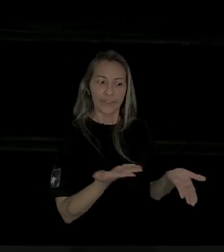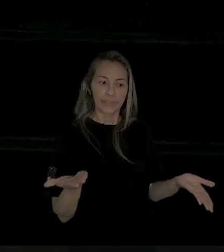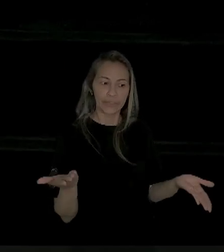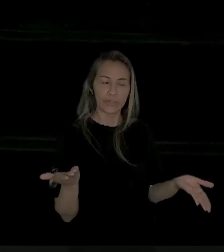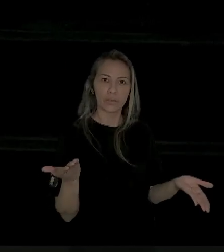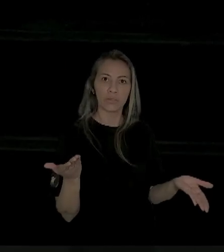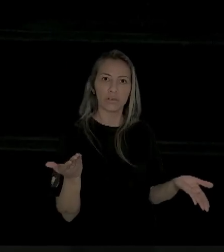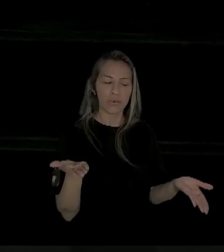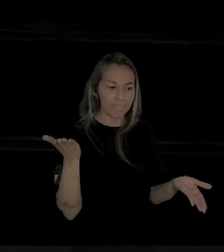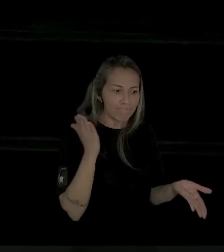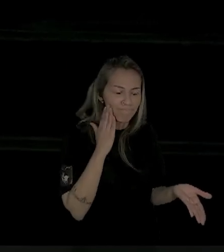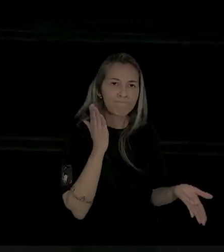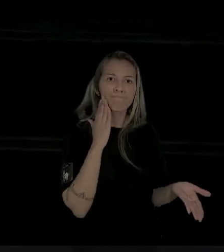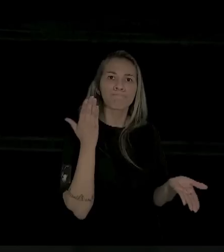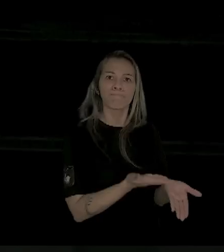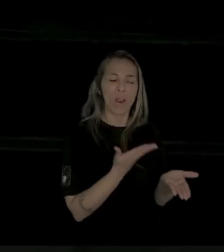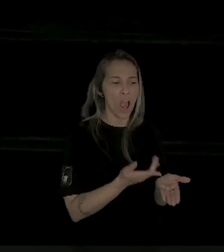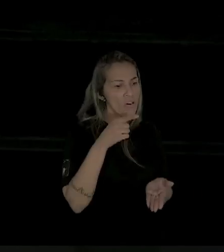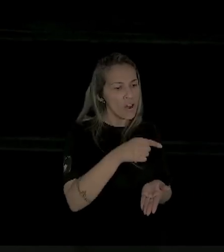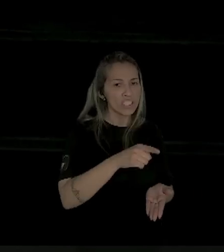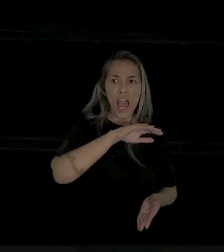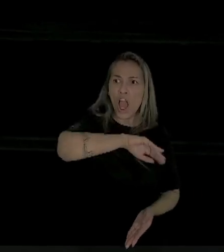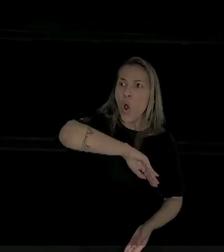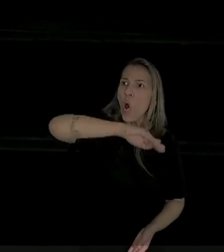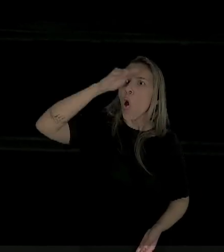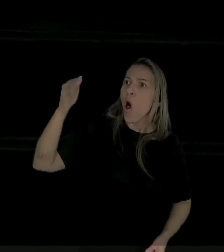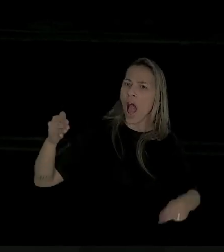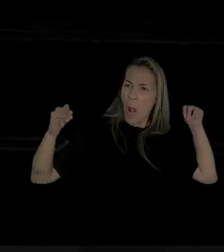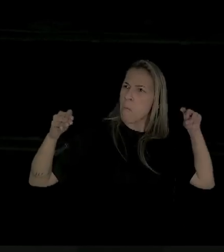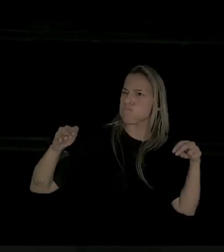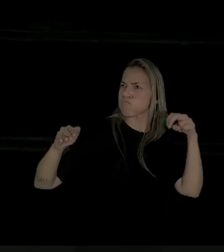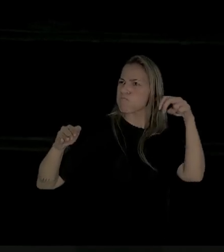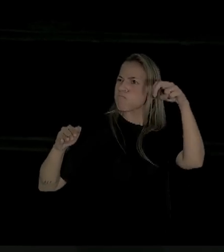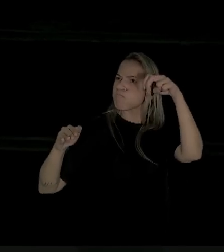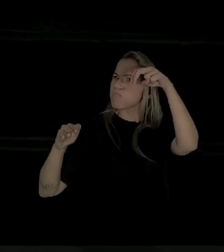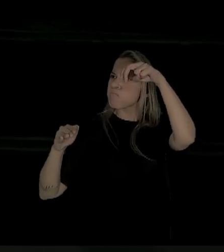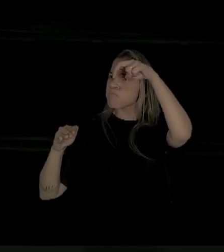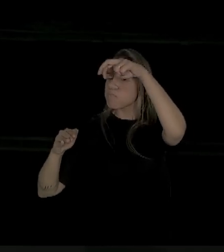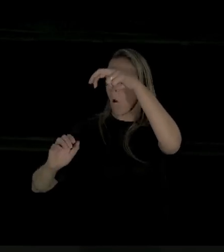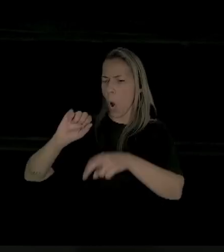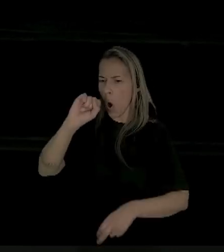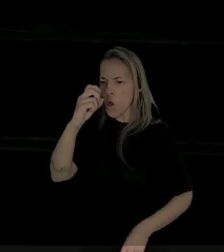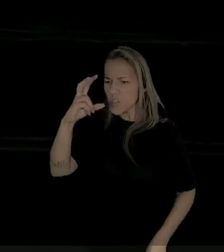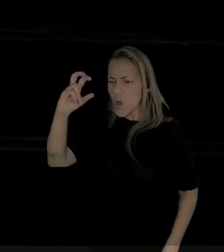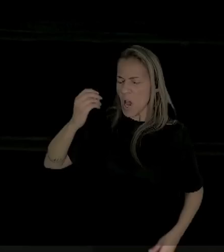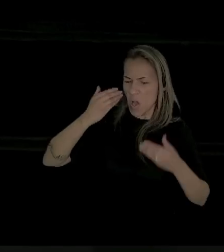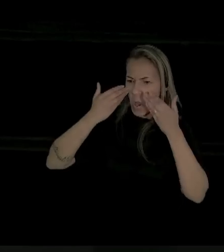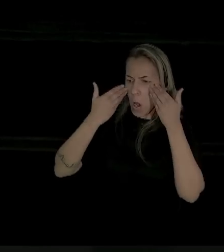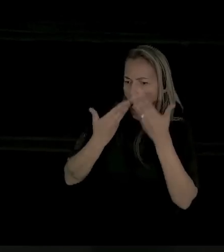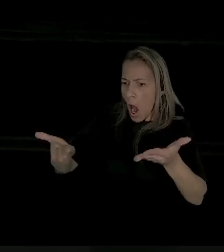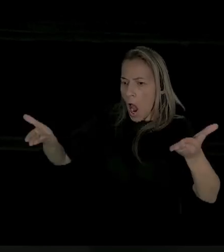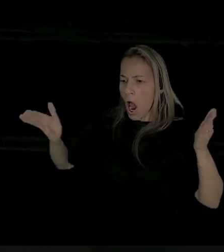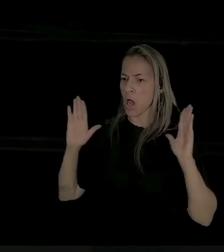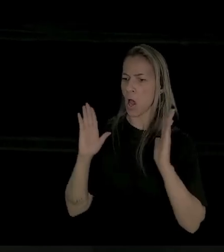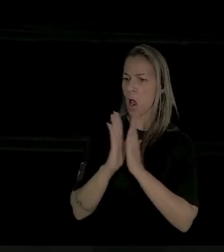No Monte Carmelo, quando você orou sozinho diante de 850, você estava diante de 850 profetas,